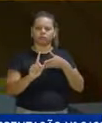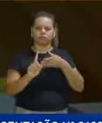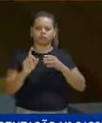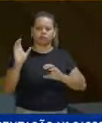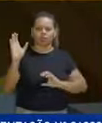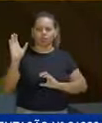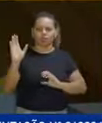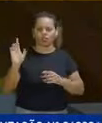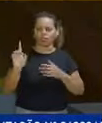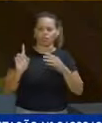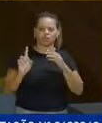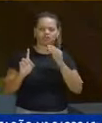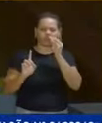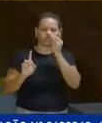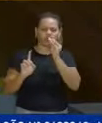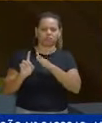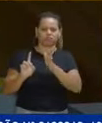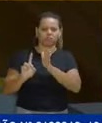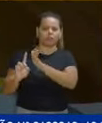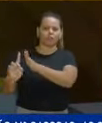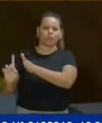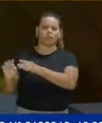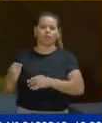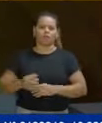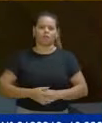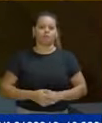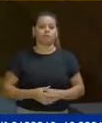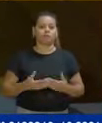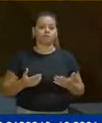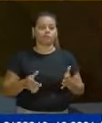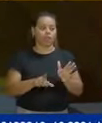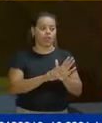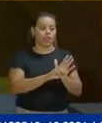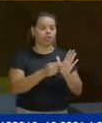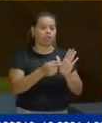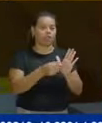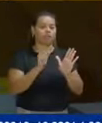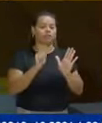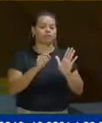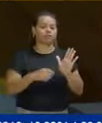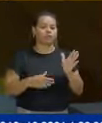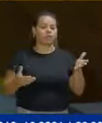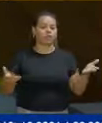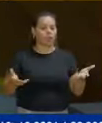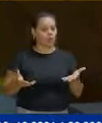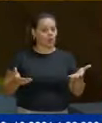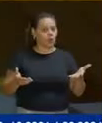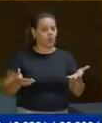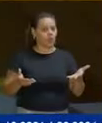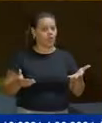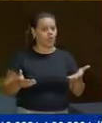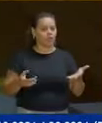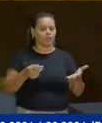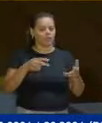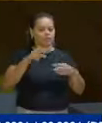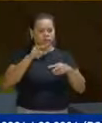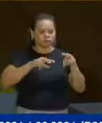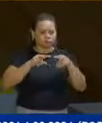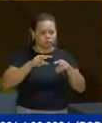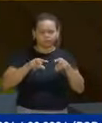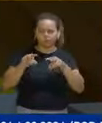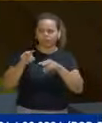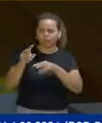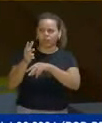venha a macular sua honra ou imagem ou divulgue fato sabidamente inverídico. Portanto, excelências, aqui na espécie não se verifica nas